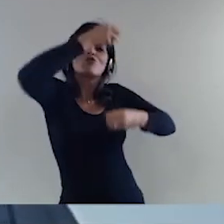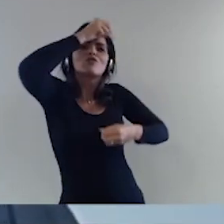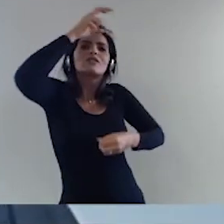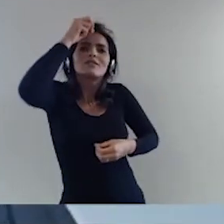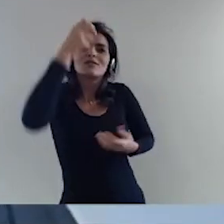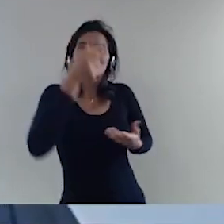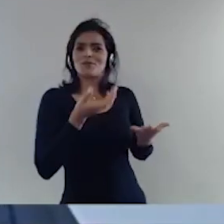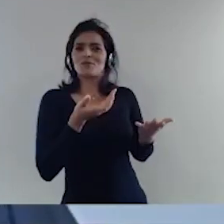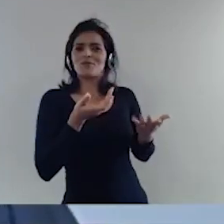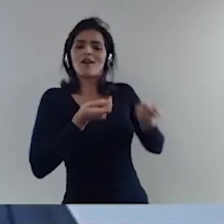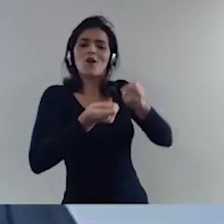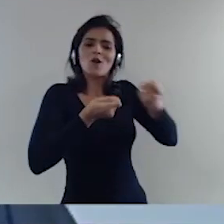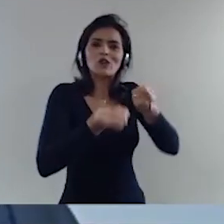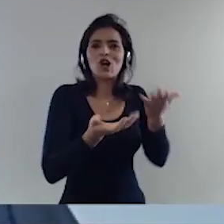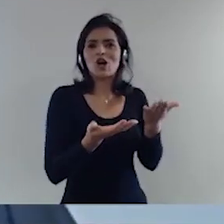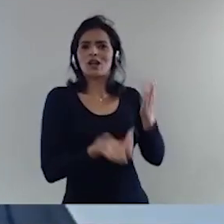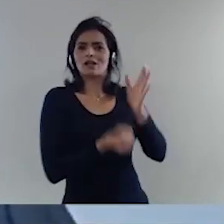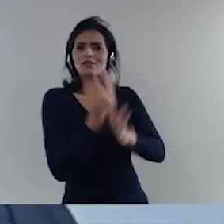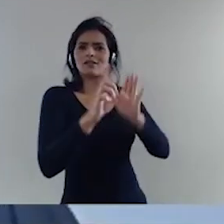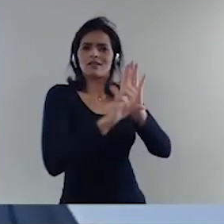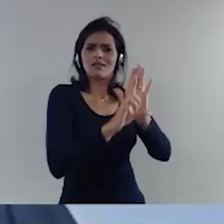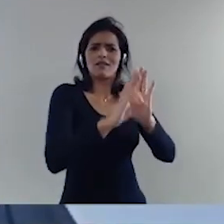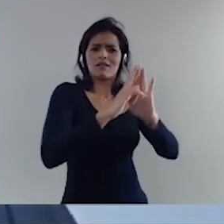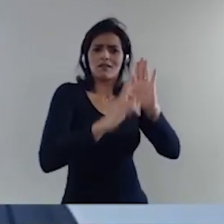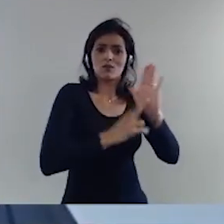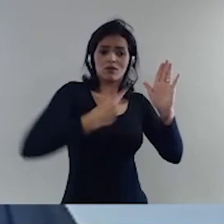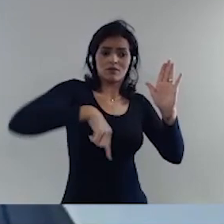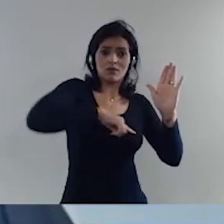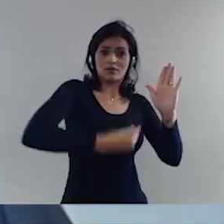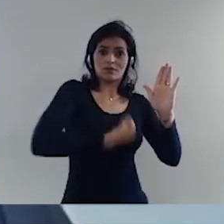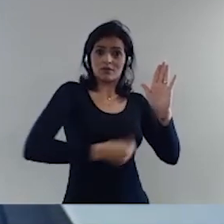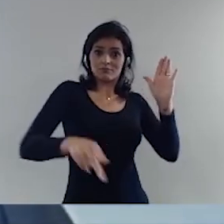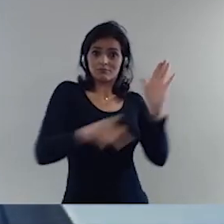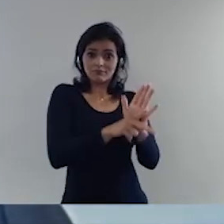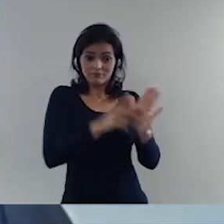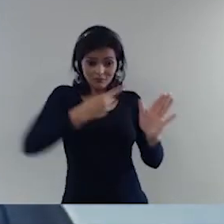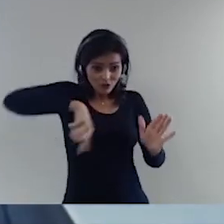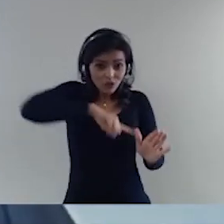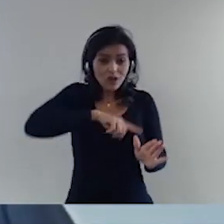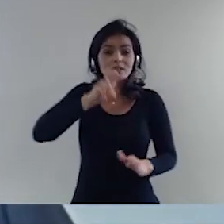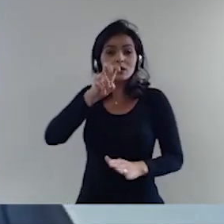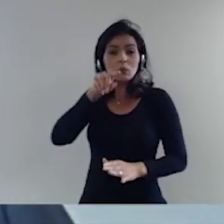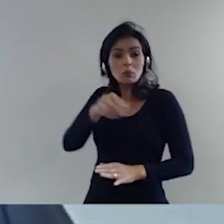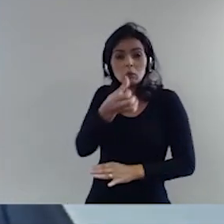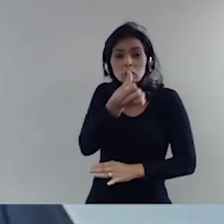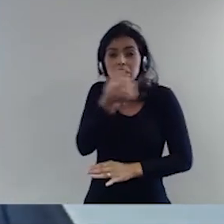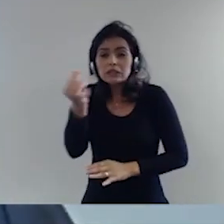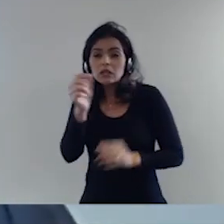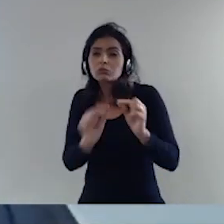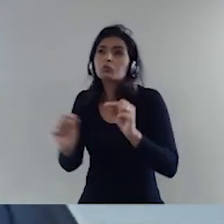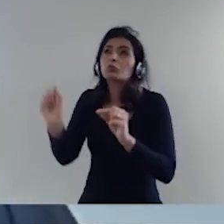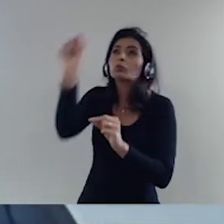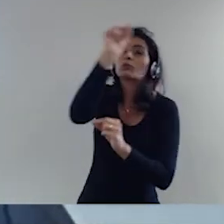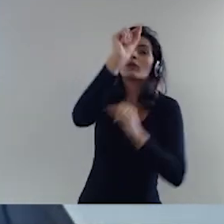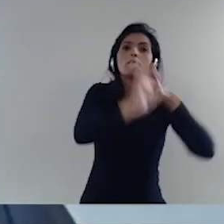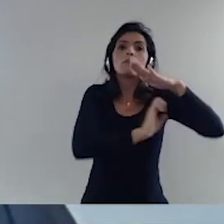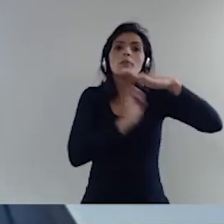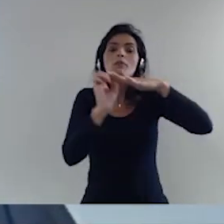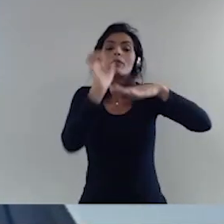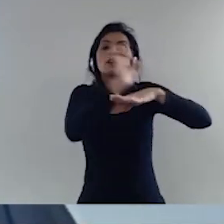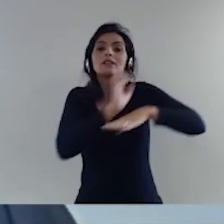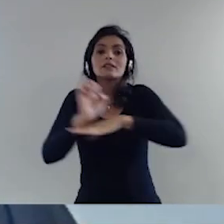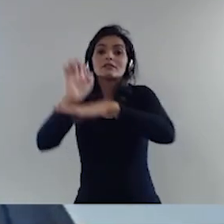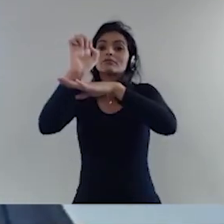vida, e grande parte dessa conjugação de diversos 5.000 e tantos municípios brasileiros são divididos